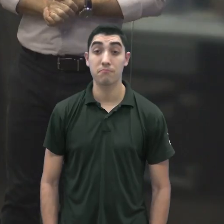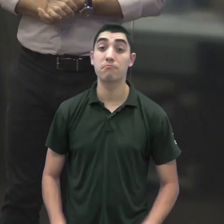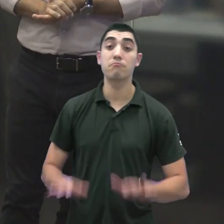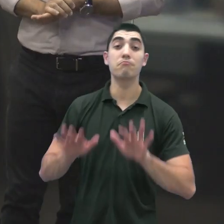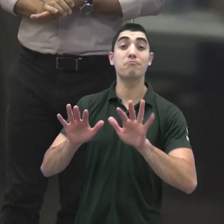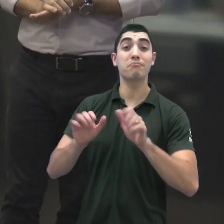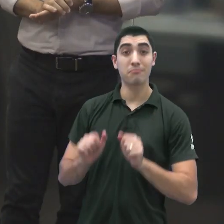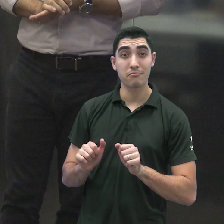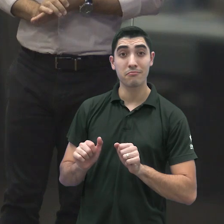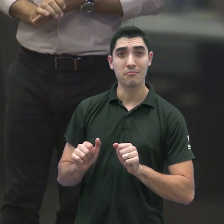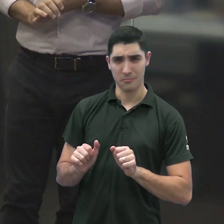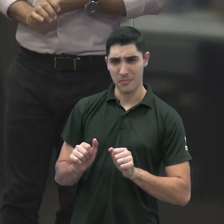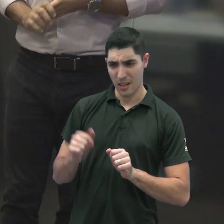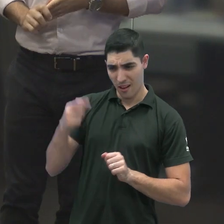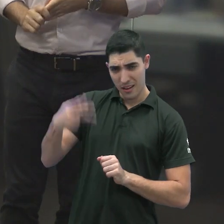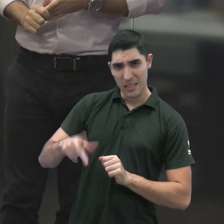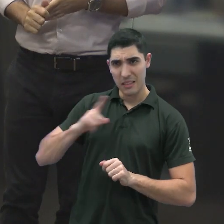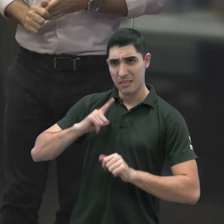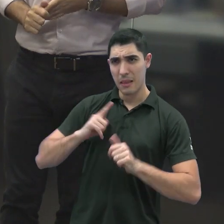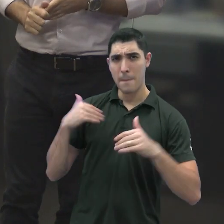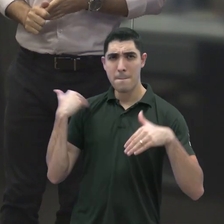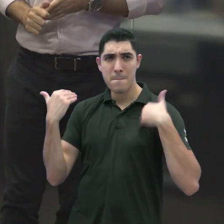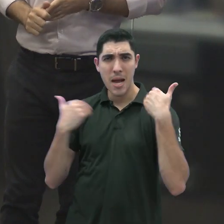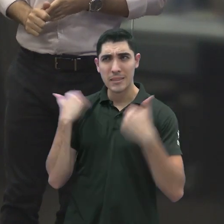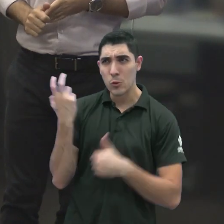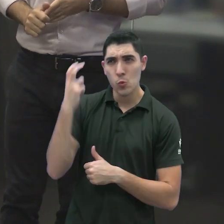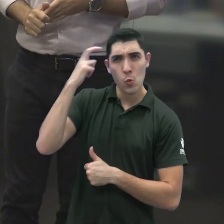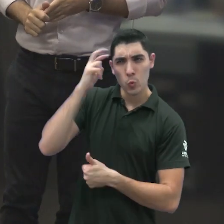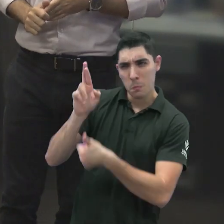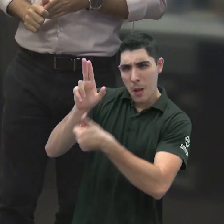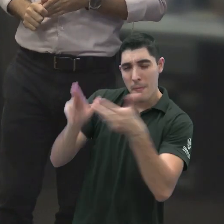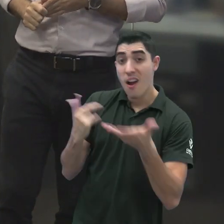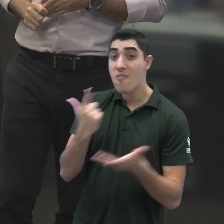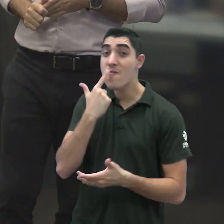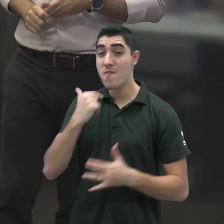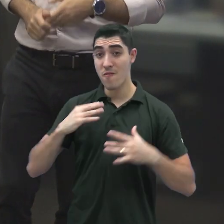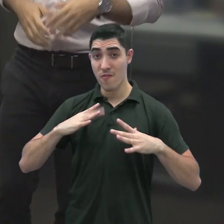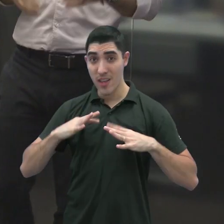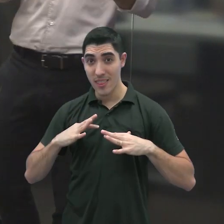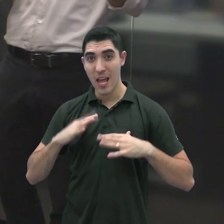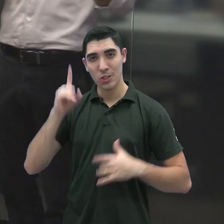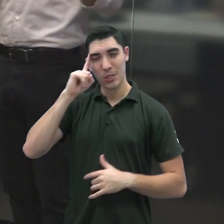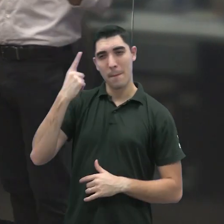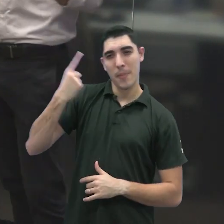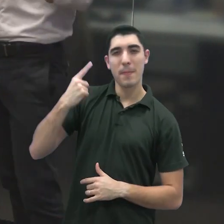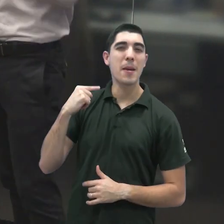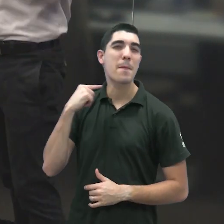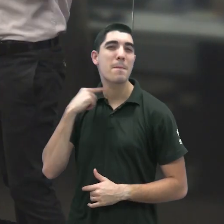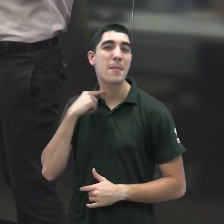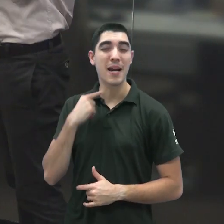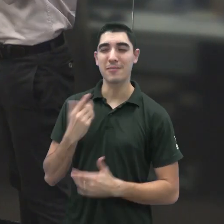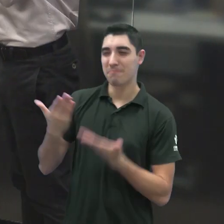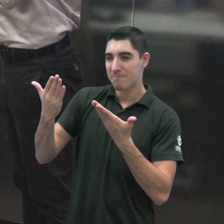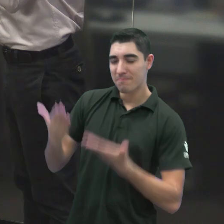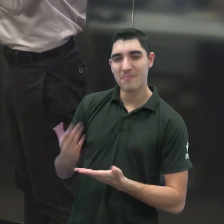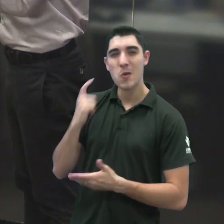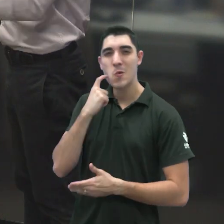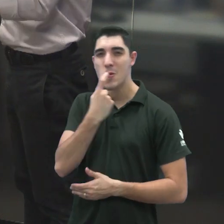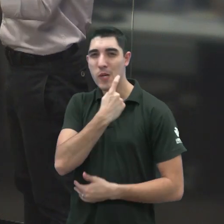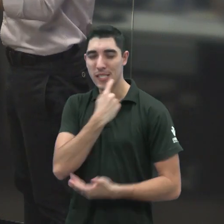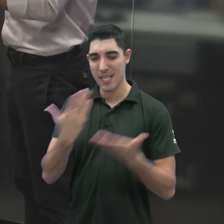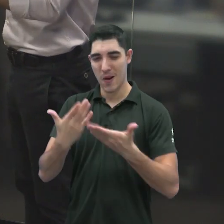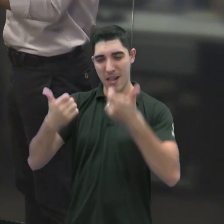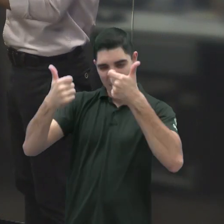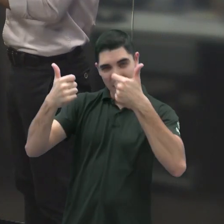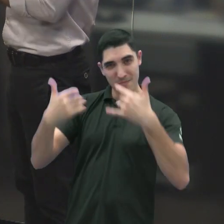E será que tem muita atração cultural rolando na cidade nesse feriadão de 1º de maio? Acho que sim, hein? Quem conta tudo pra gente é a Luísa